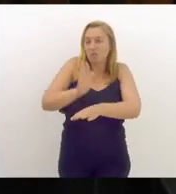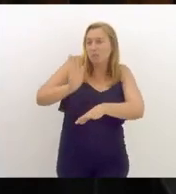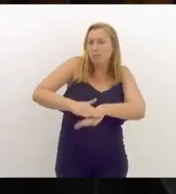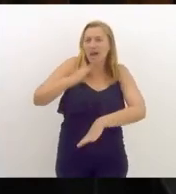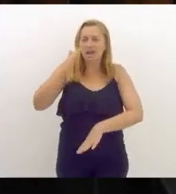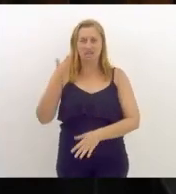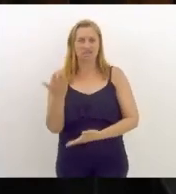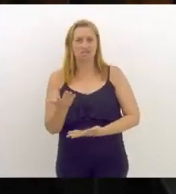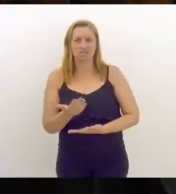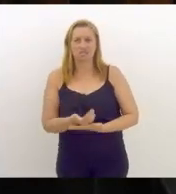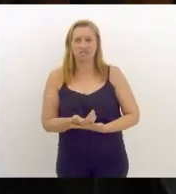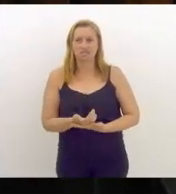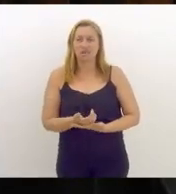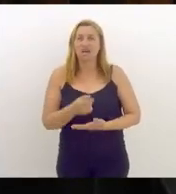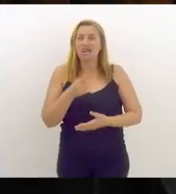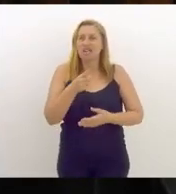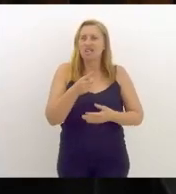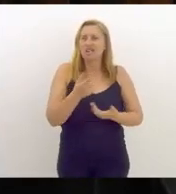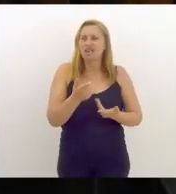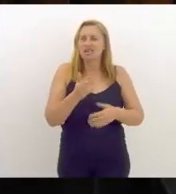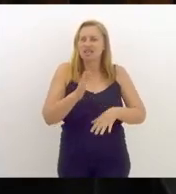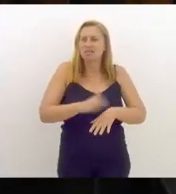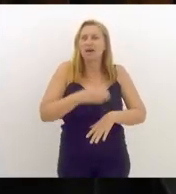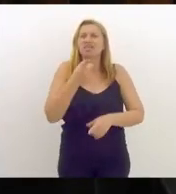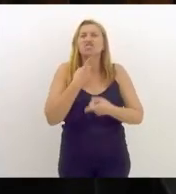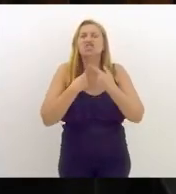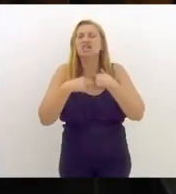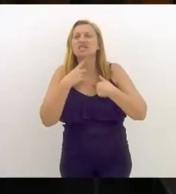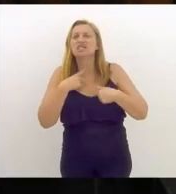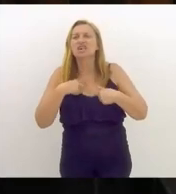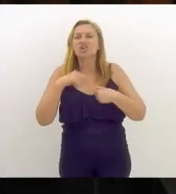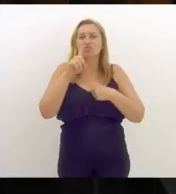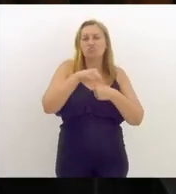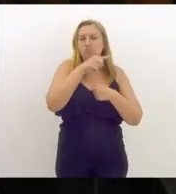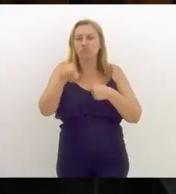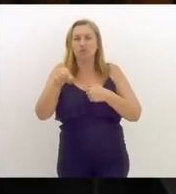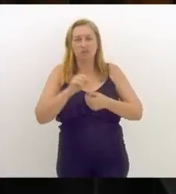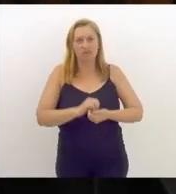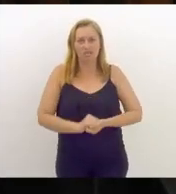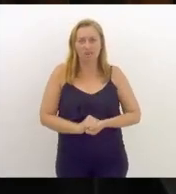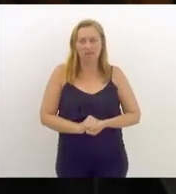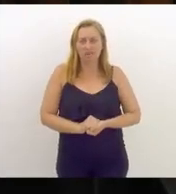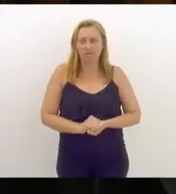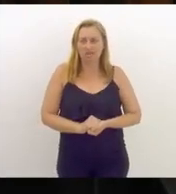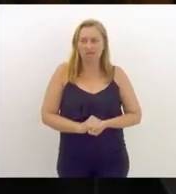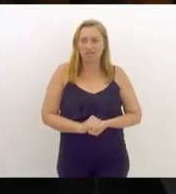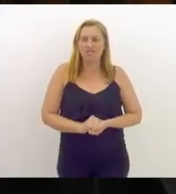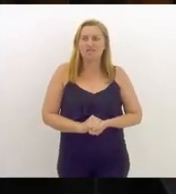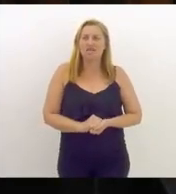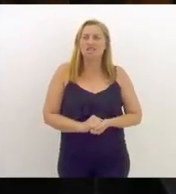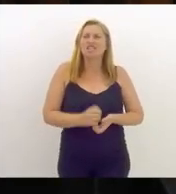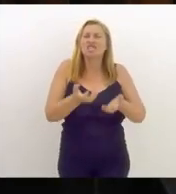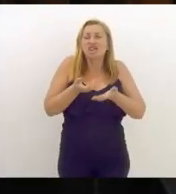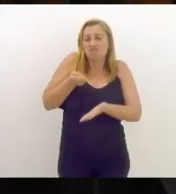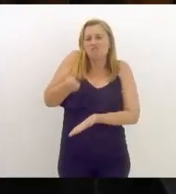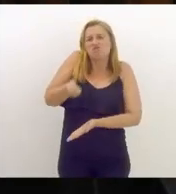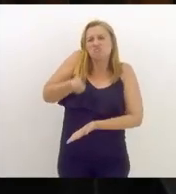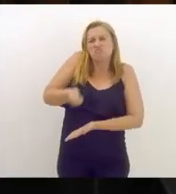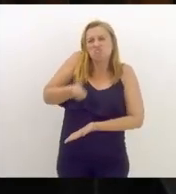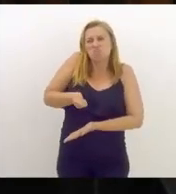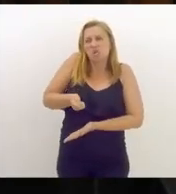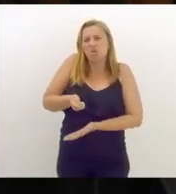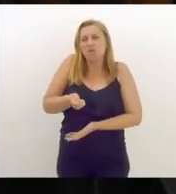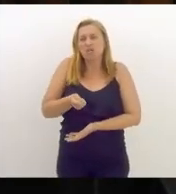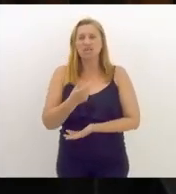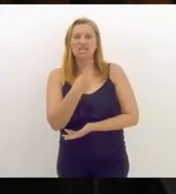aqueles que mais rotulam que mais desejam censura que querem impor seus